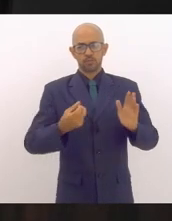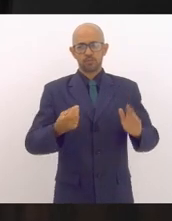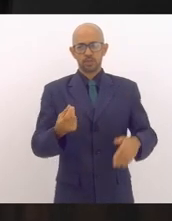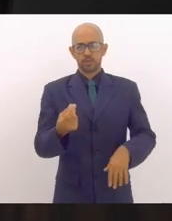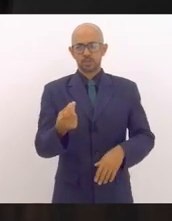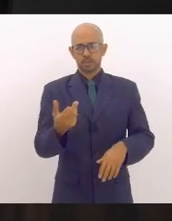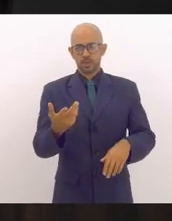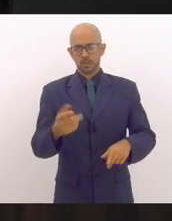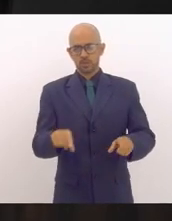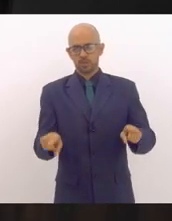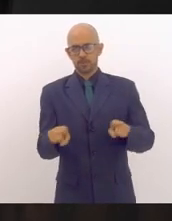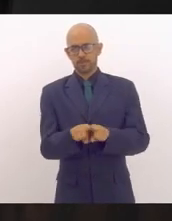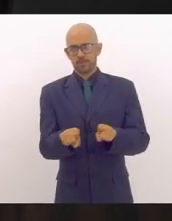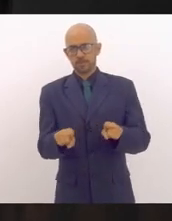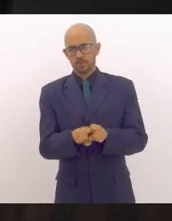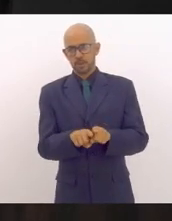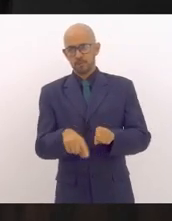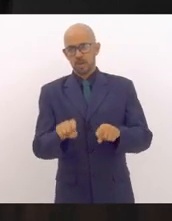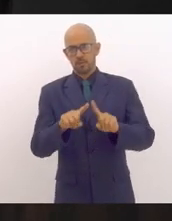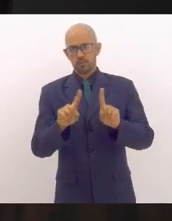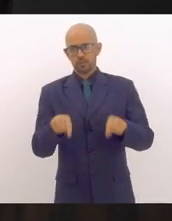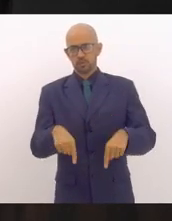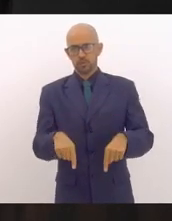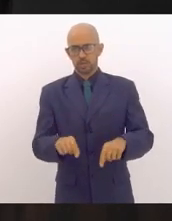financeiros, impacto em relação a pessoal